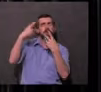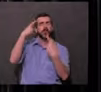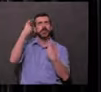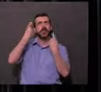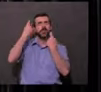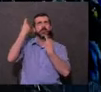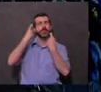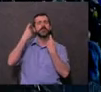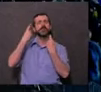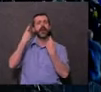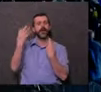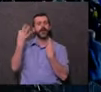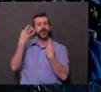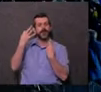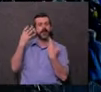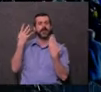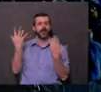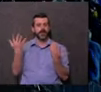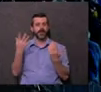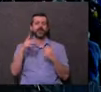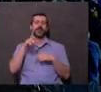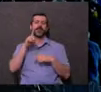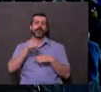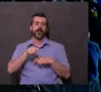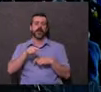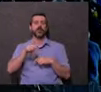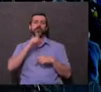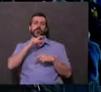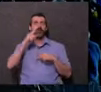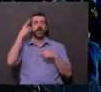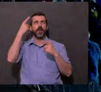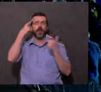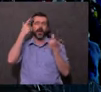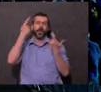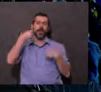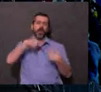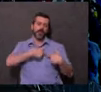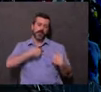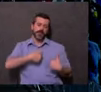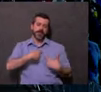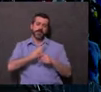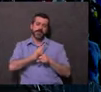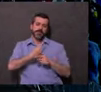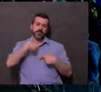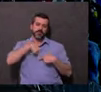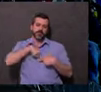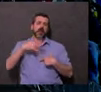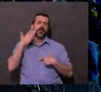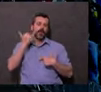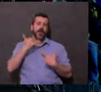resolveu ou que decididamente procurou arrumar na zona mais profunda do seu esquecimento.